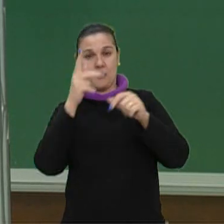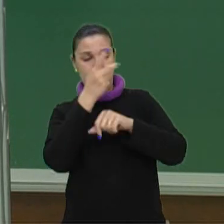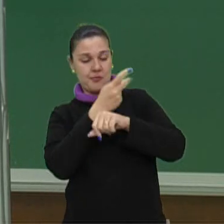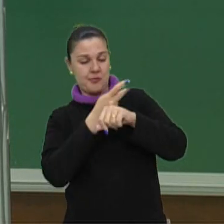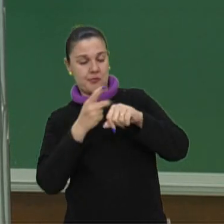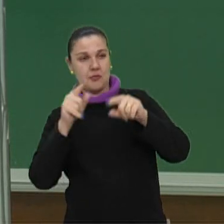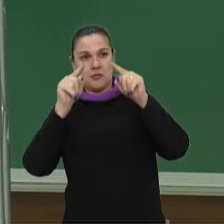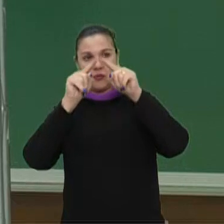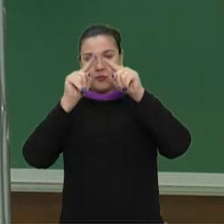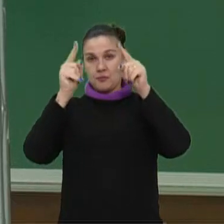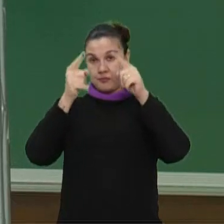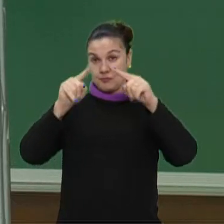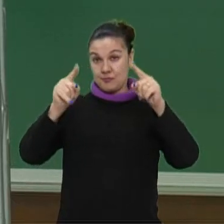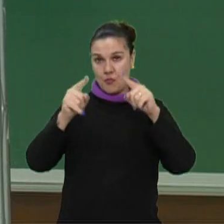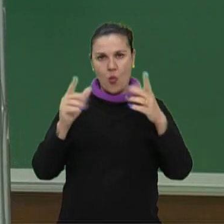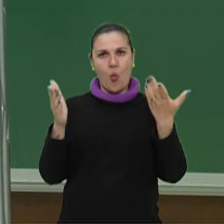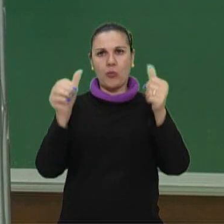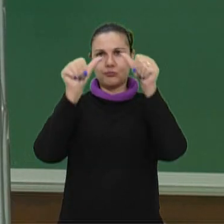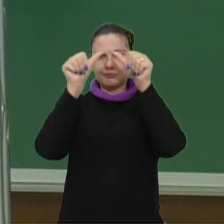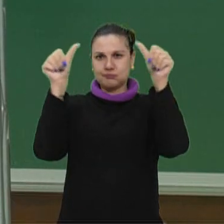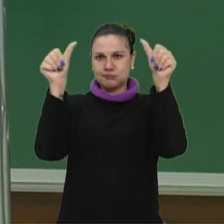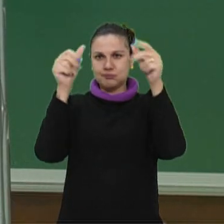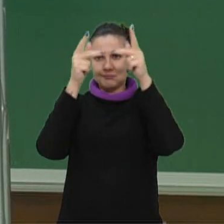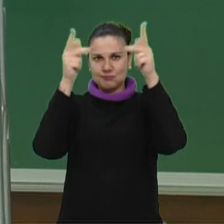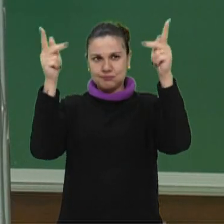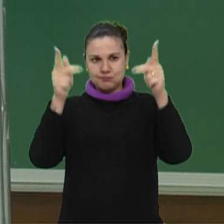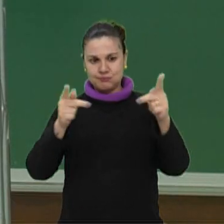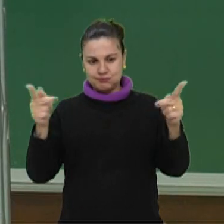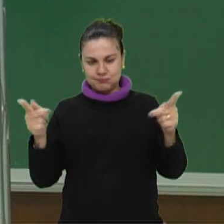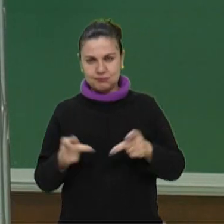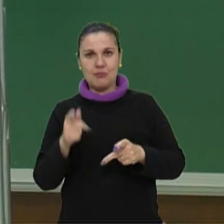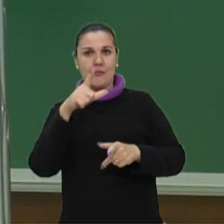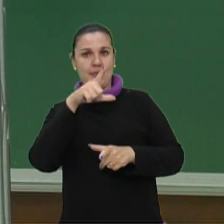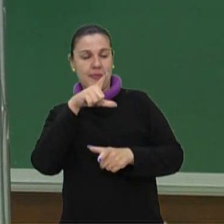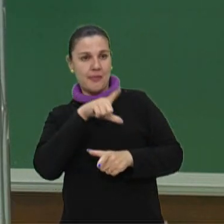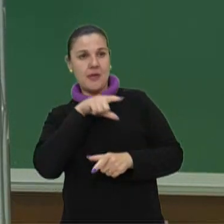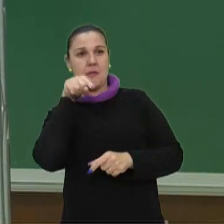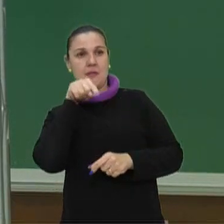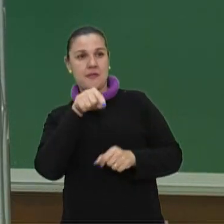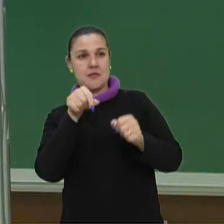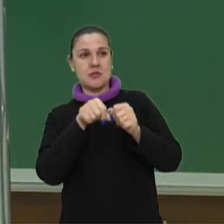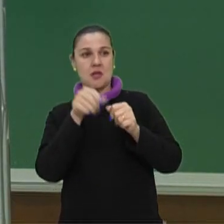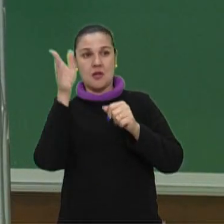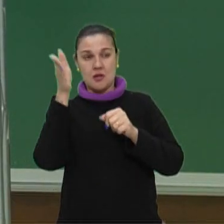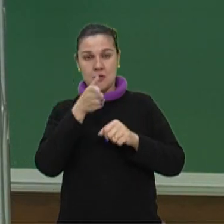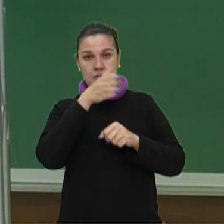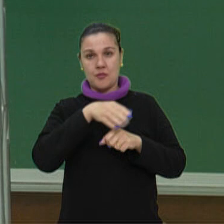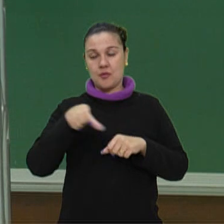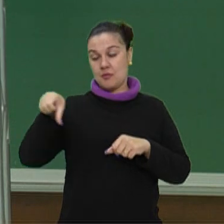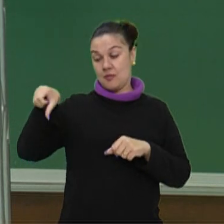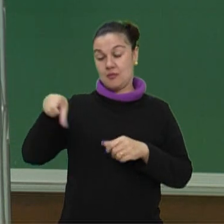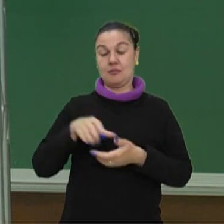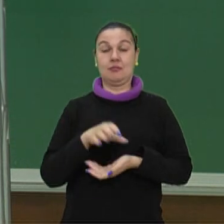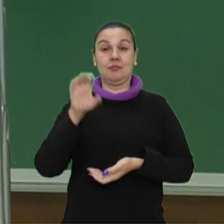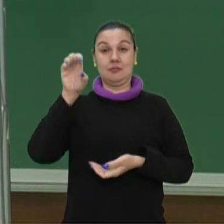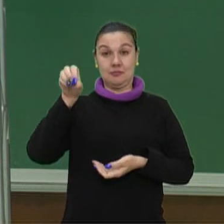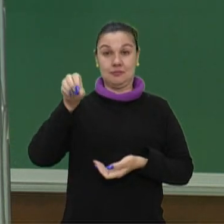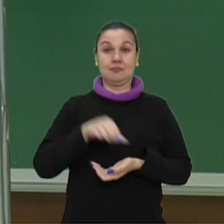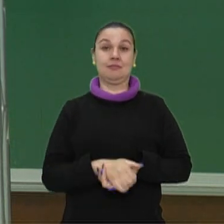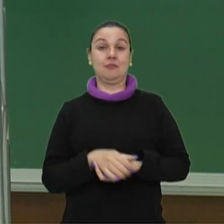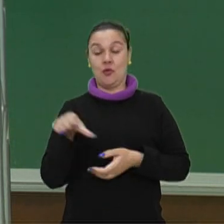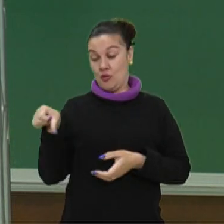ou seja, qual é o polígono, quantos lados deve ter esse polígono, para que a quantidade de diagonais seja 90,